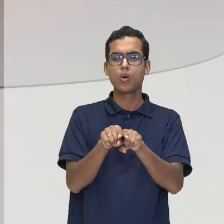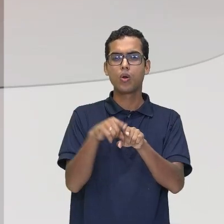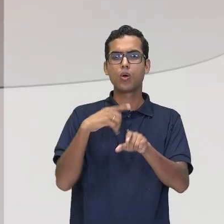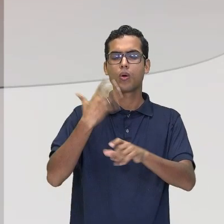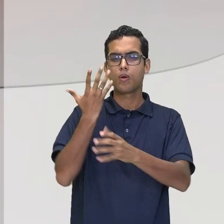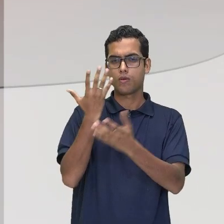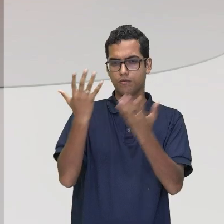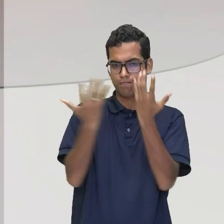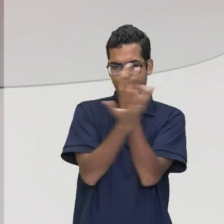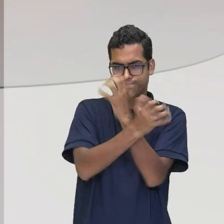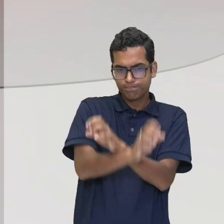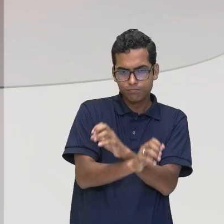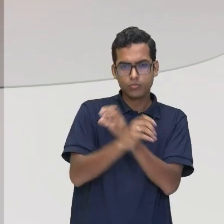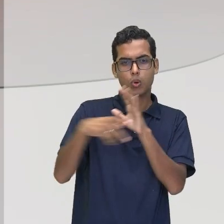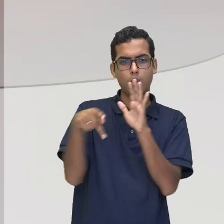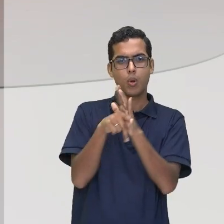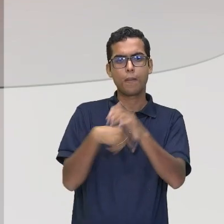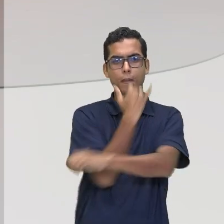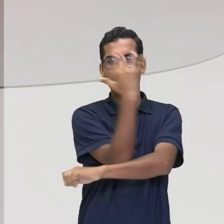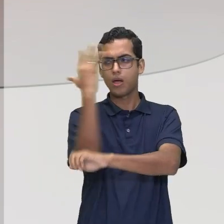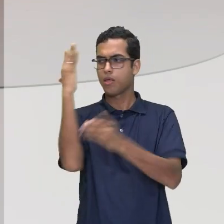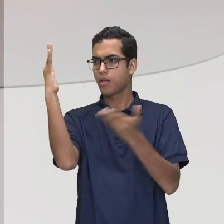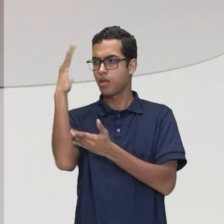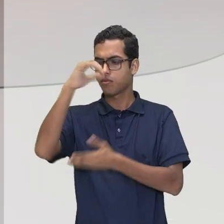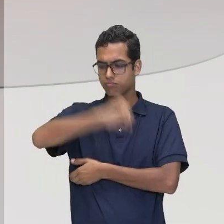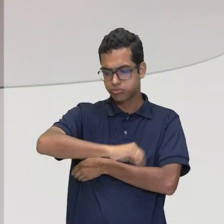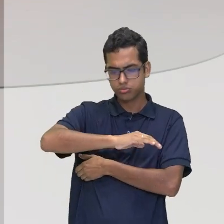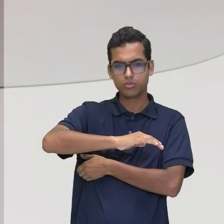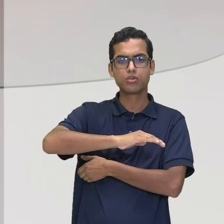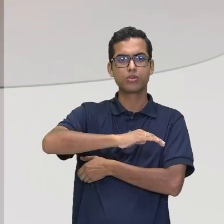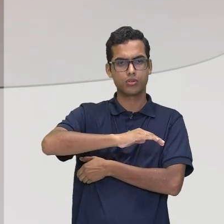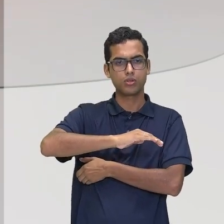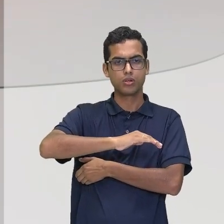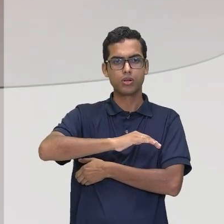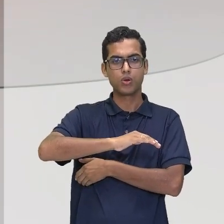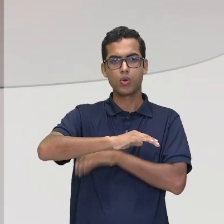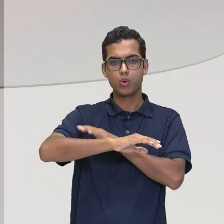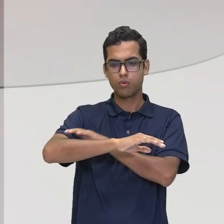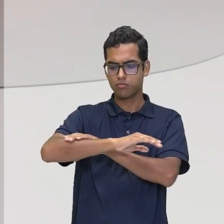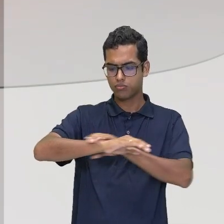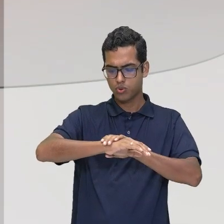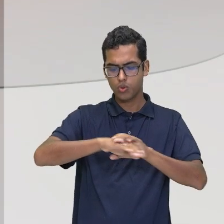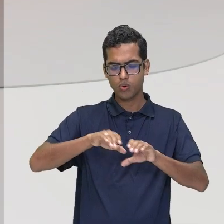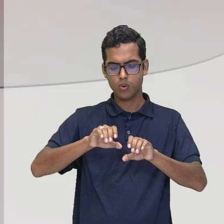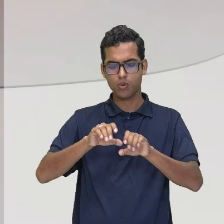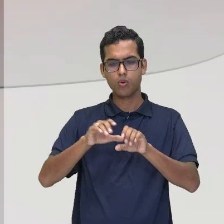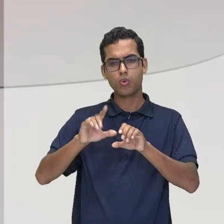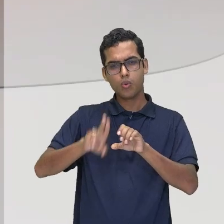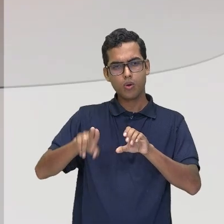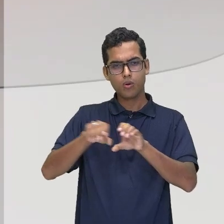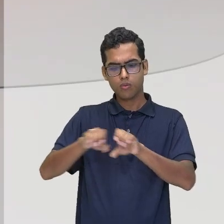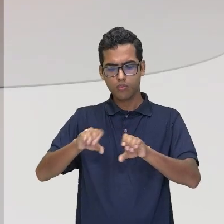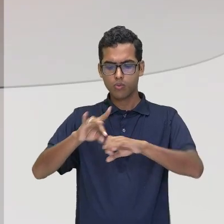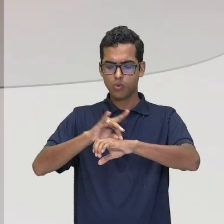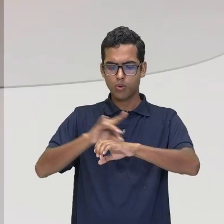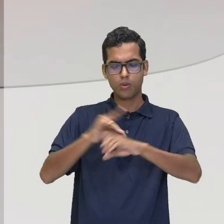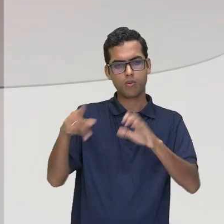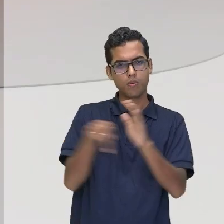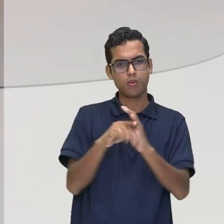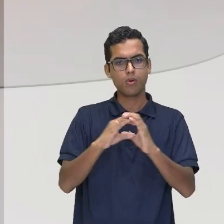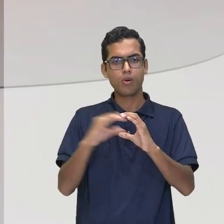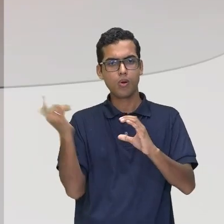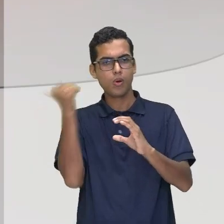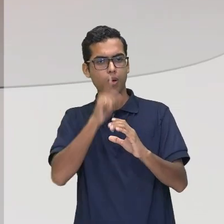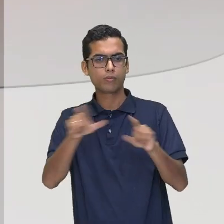diferente do petróleo e do gás, ok? Lembrando, gente, que os combustíveis fósseis, eles são um tipo de energia